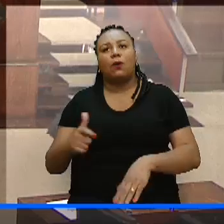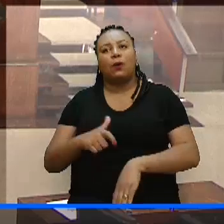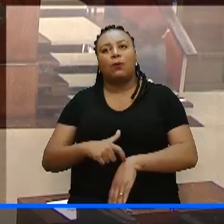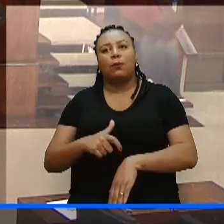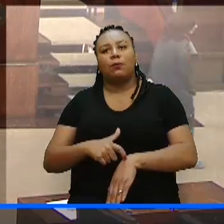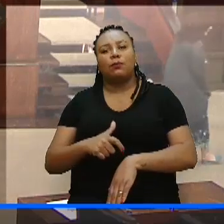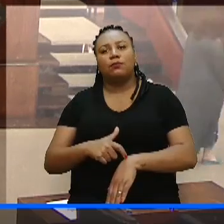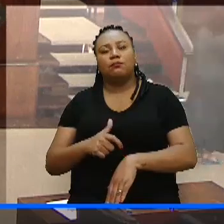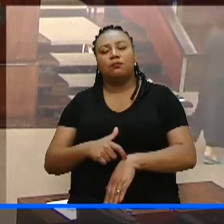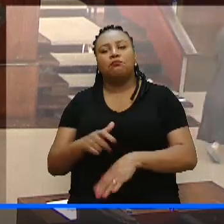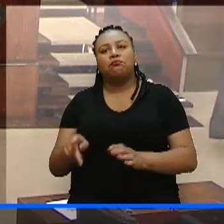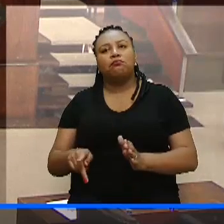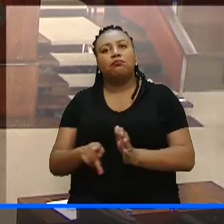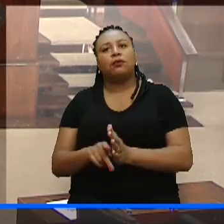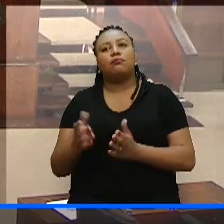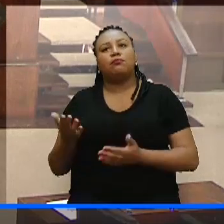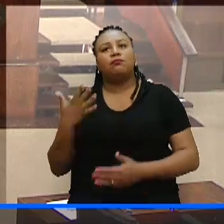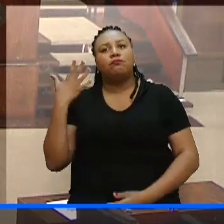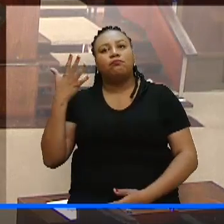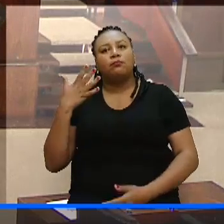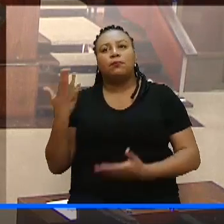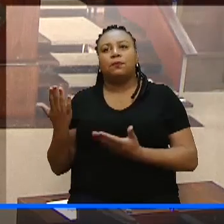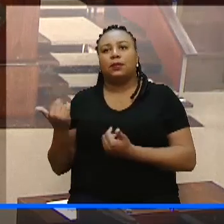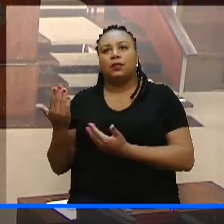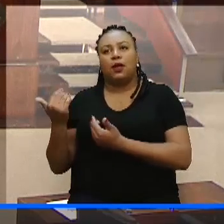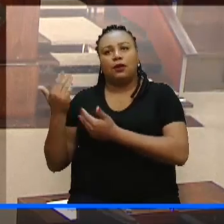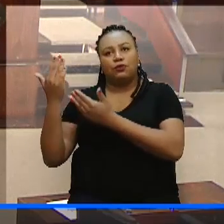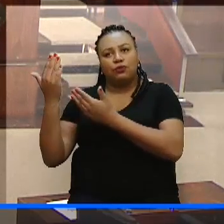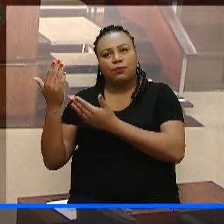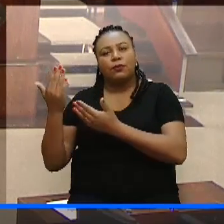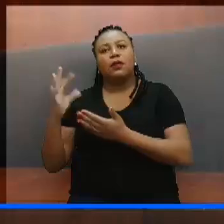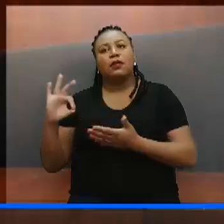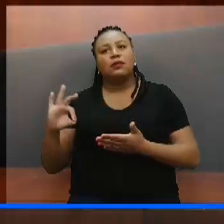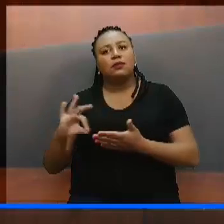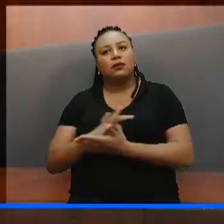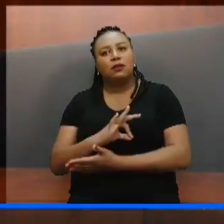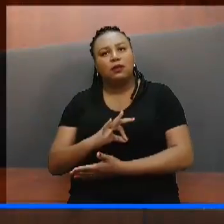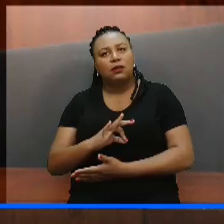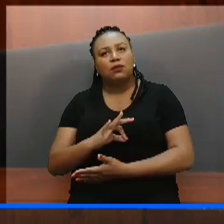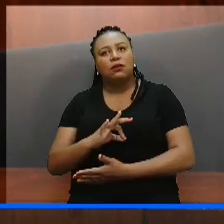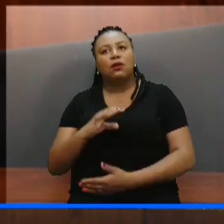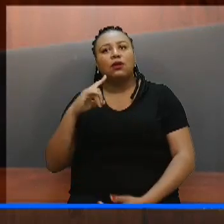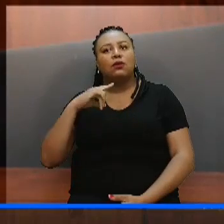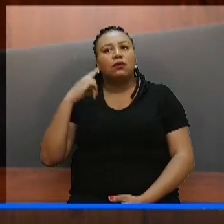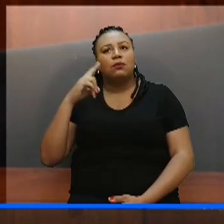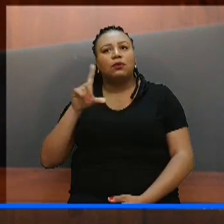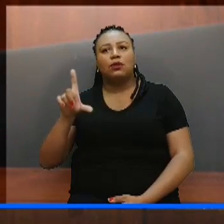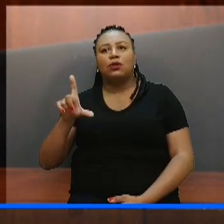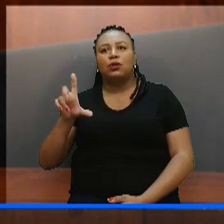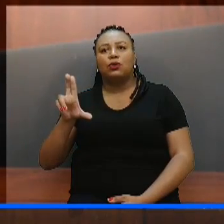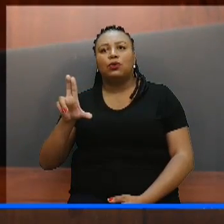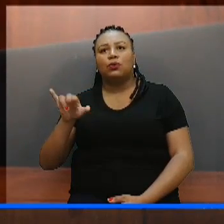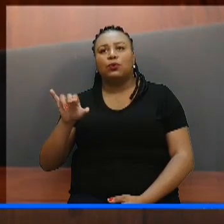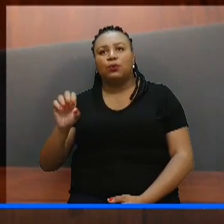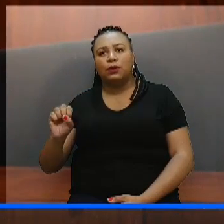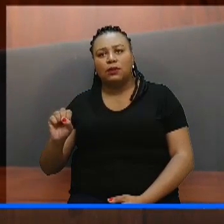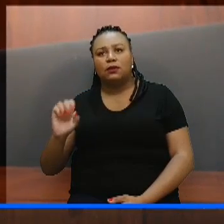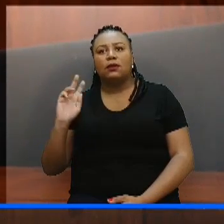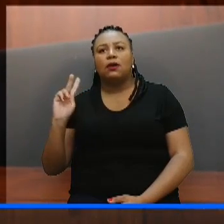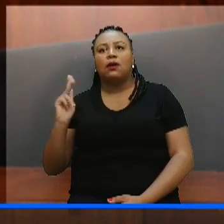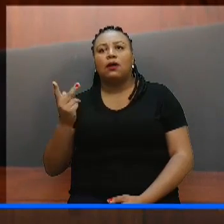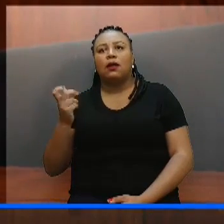a o período destinado ao grande expediente inscrito o deputado luis henrique viana